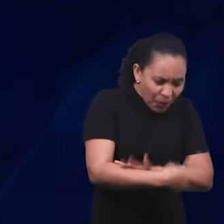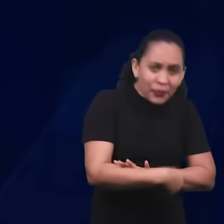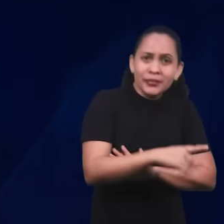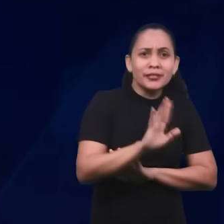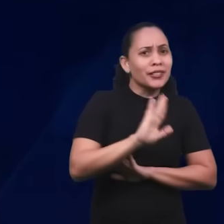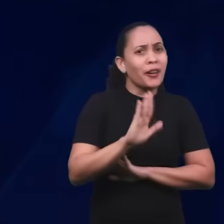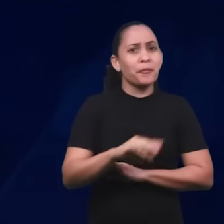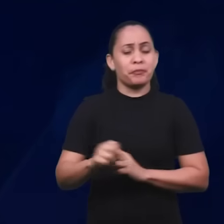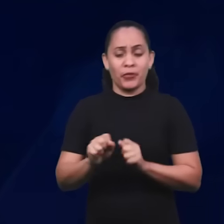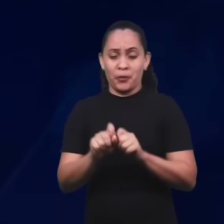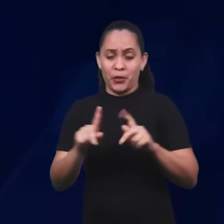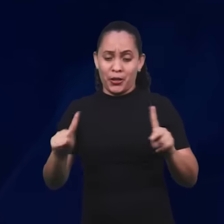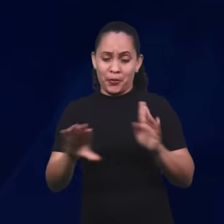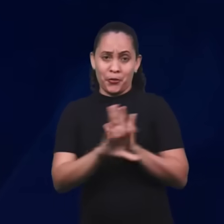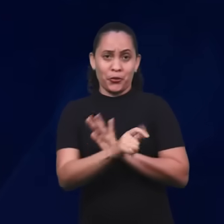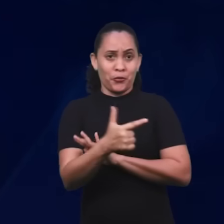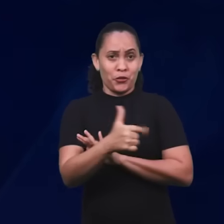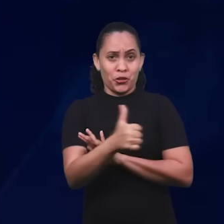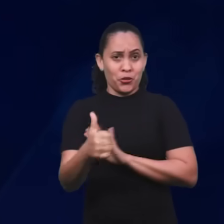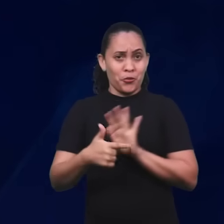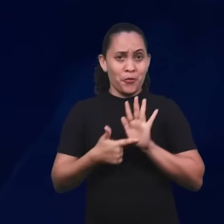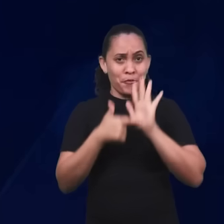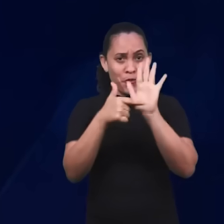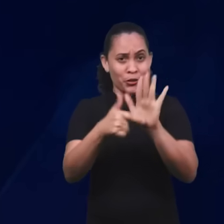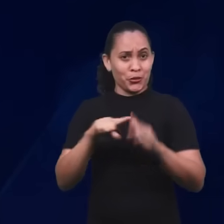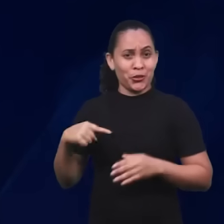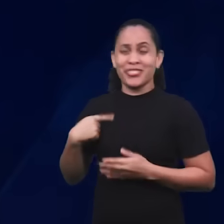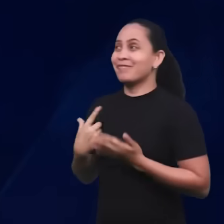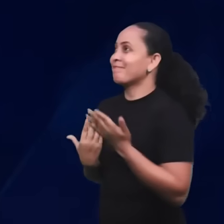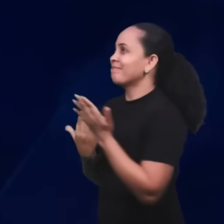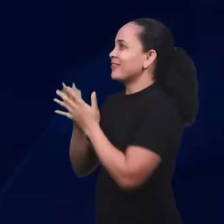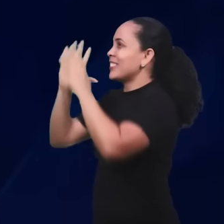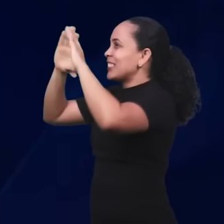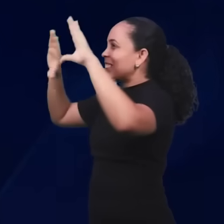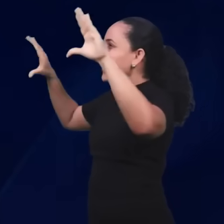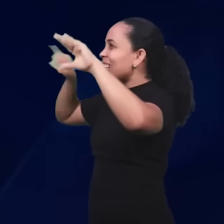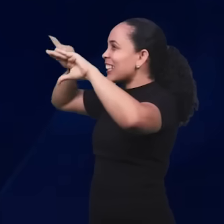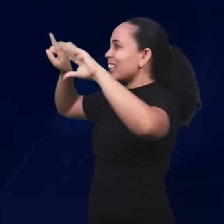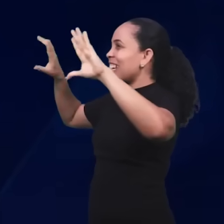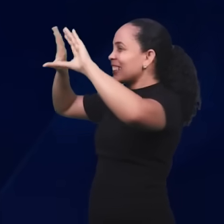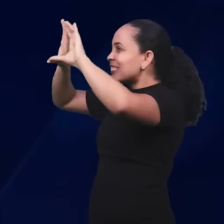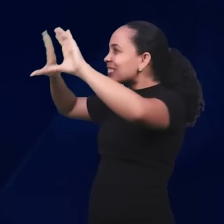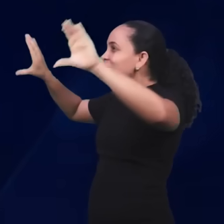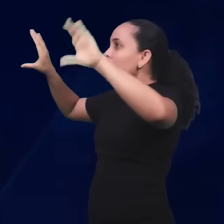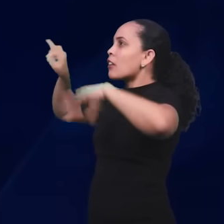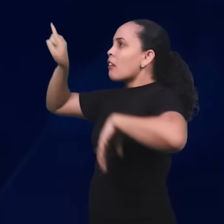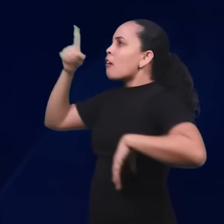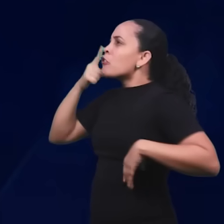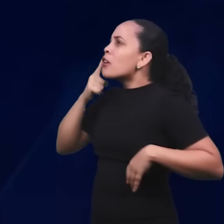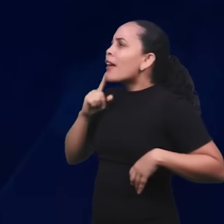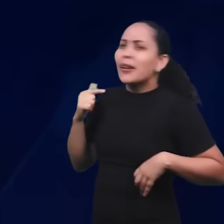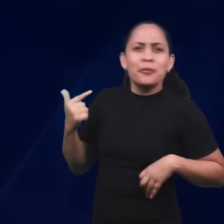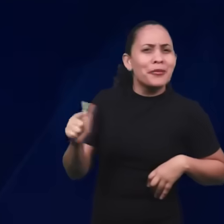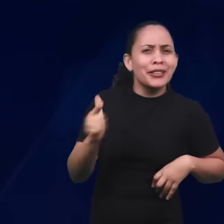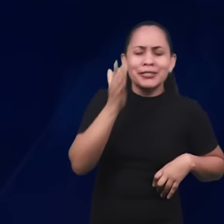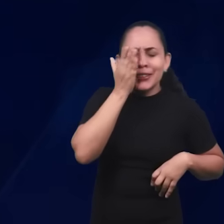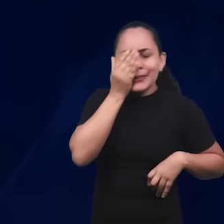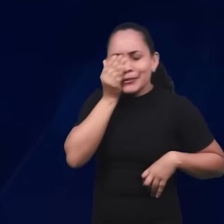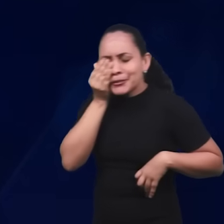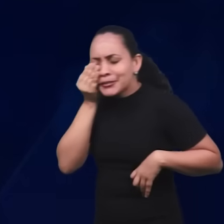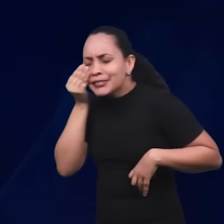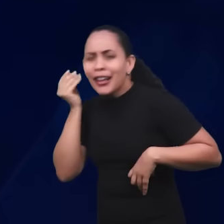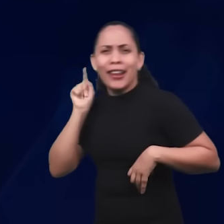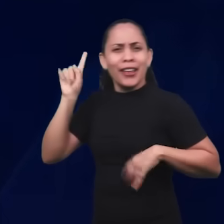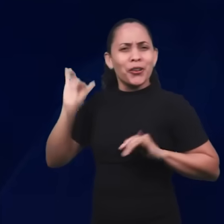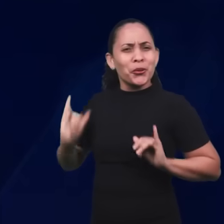está lá no capítulo 21 de Apocalipse, fala que lá, quando nós chegarmos no reino dele, na eternidade, não haverá lágrima, ele